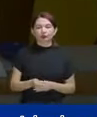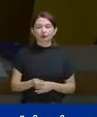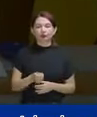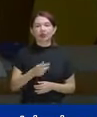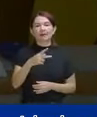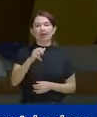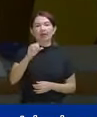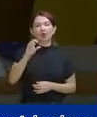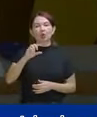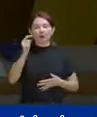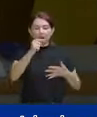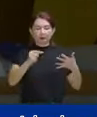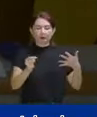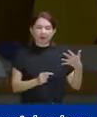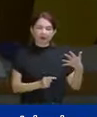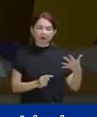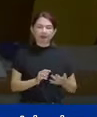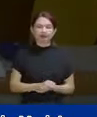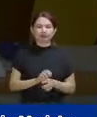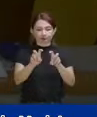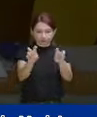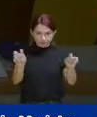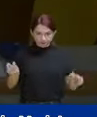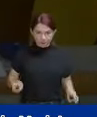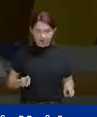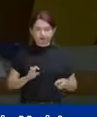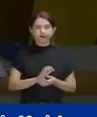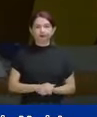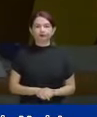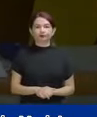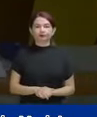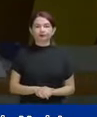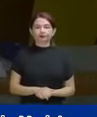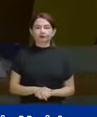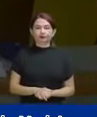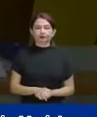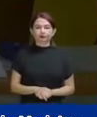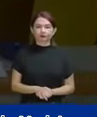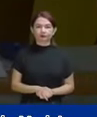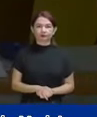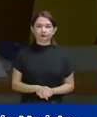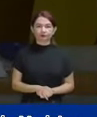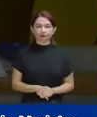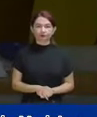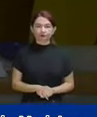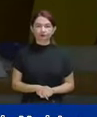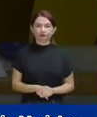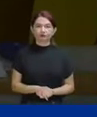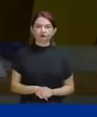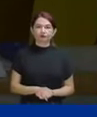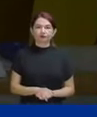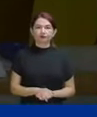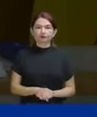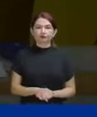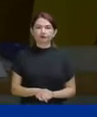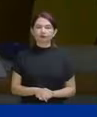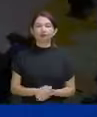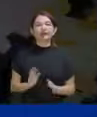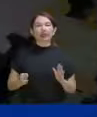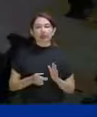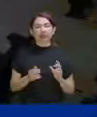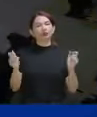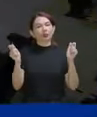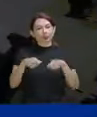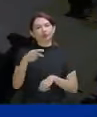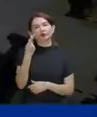a turma julgadora os juízes Ivaldo Valente, Carmo Antônio, Juscelio Neto, Paulo Madeira, Tina Souza e João Lages. Relatora, com a